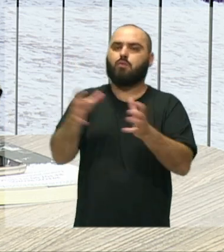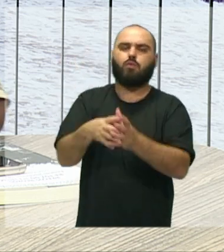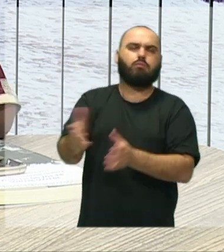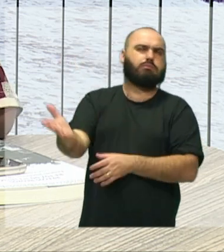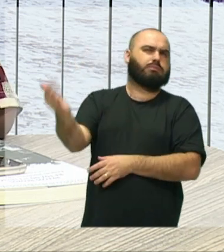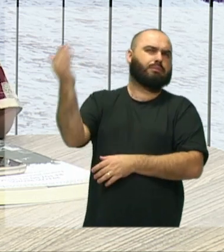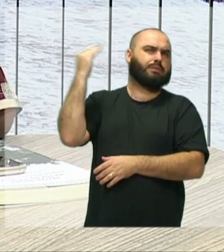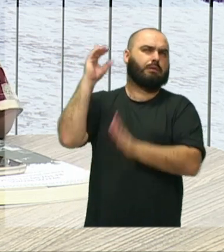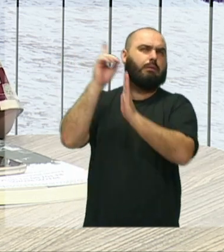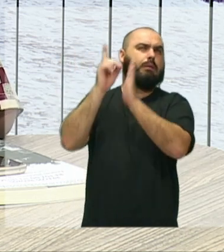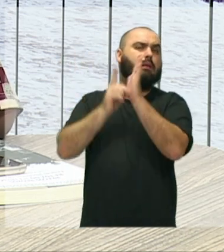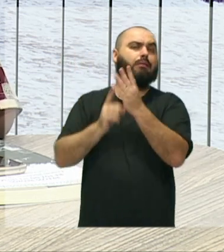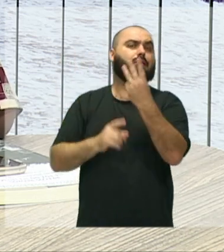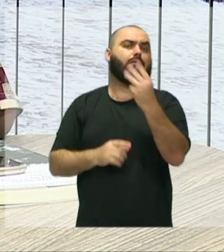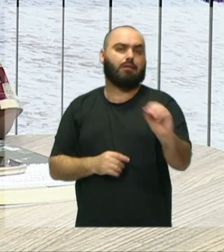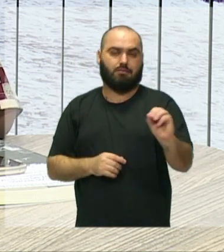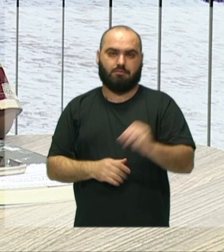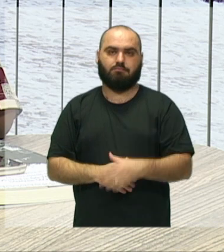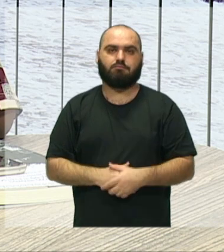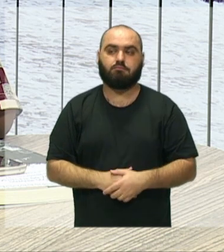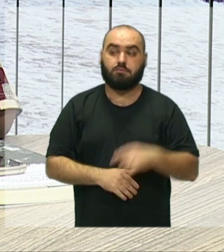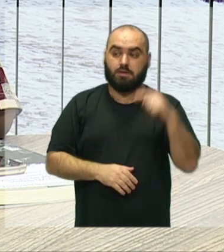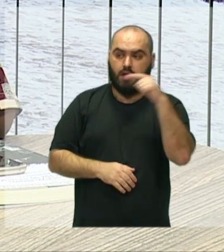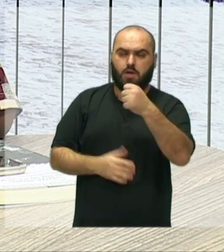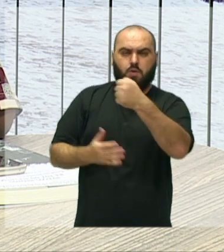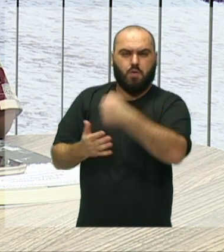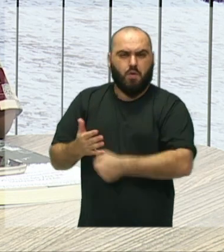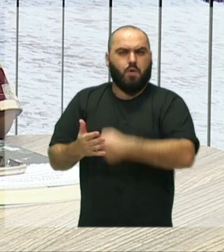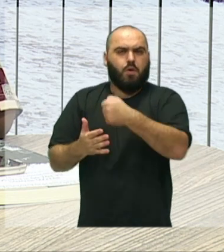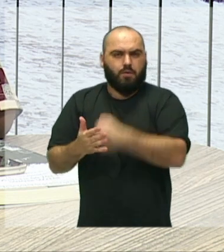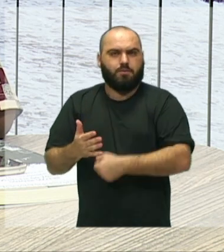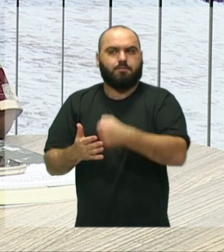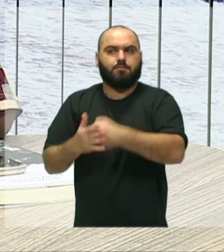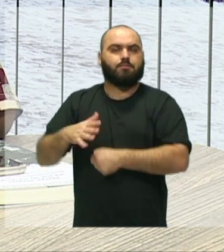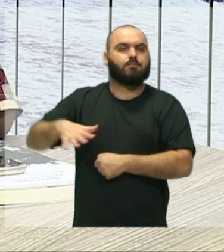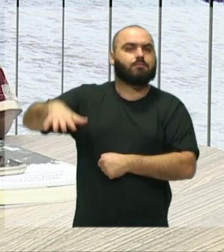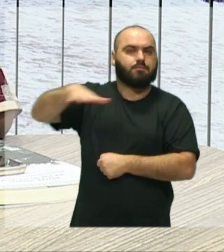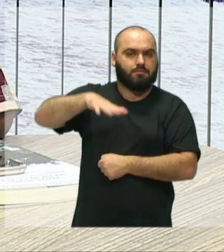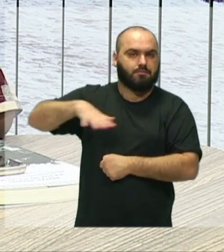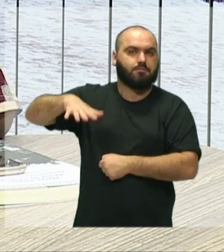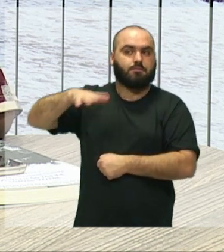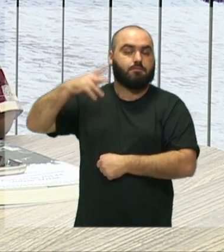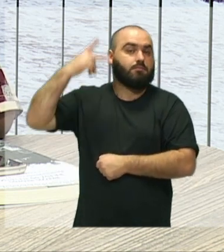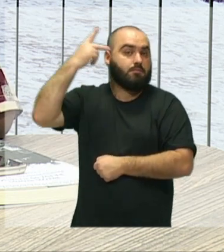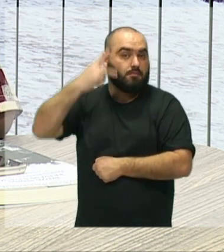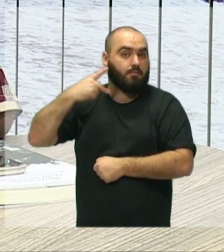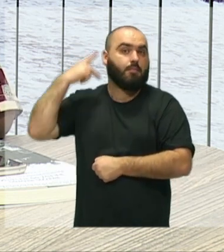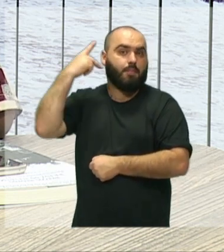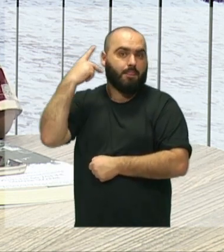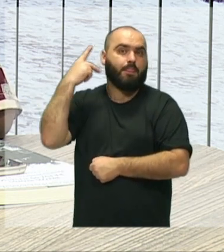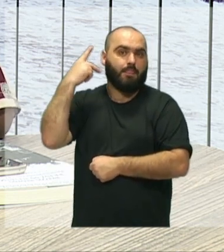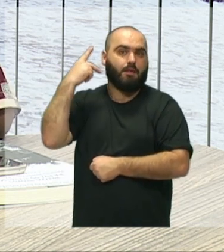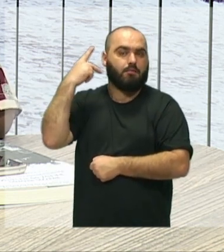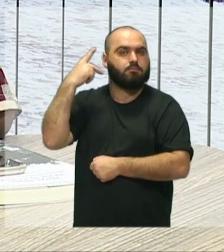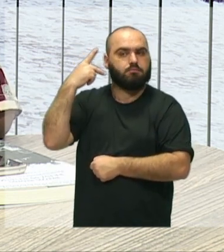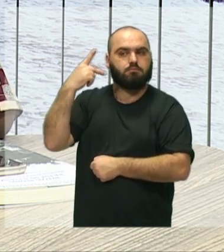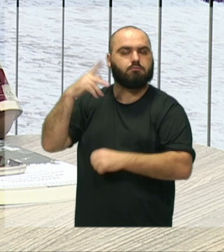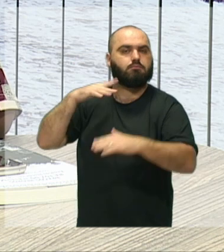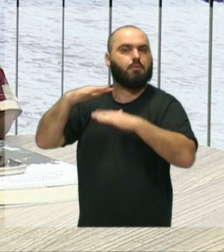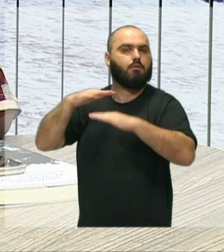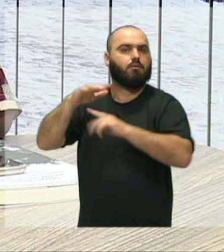década de 30, né? Que eles estão lutando muito nos espaços políticos, né, de